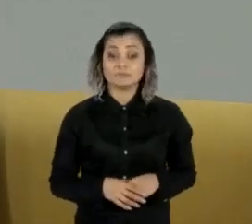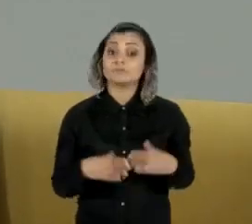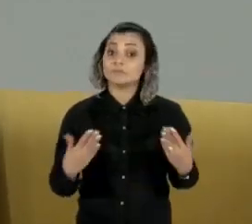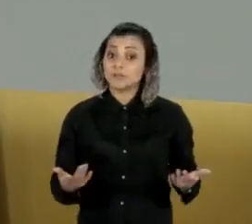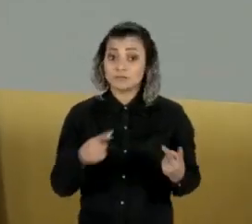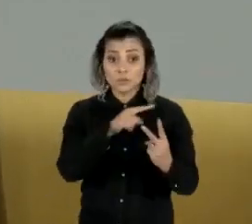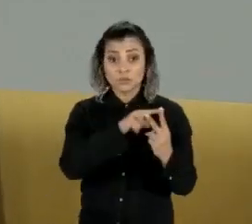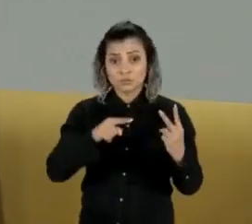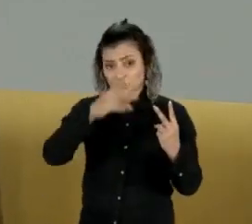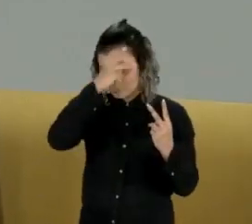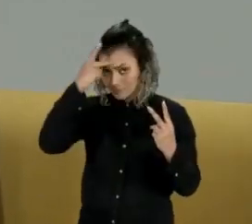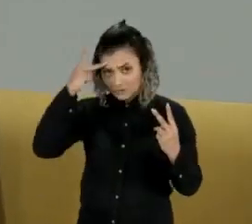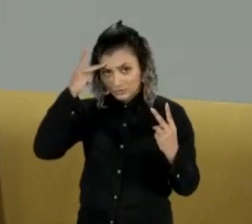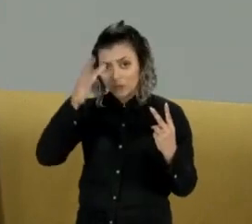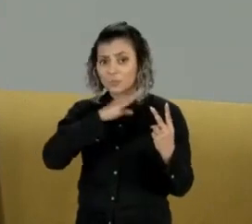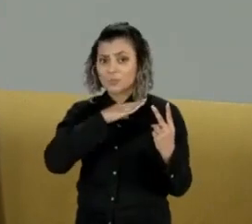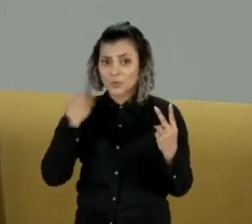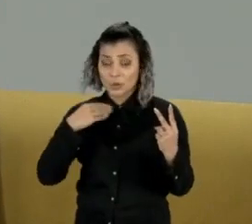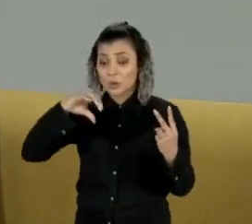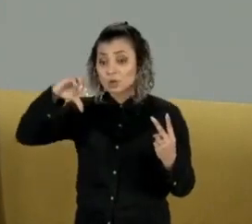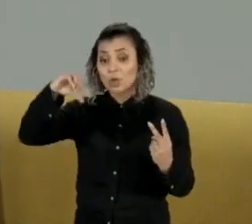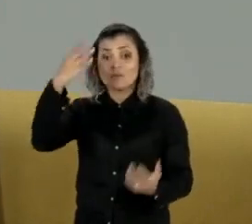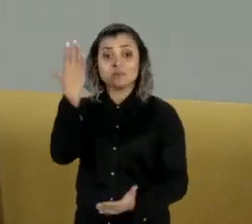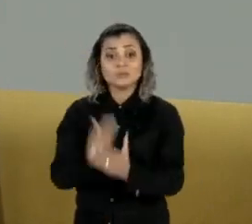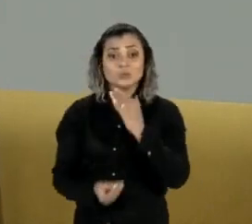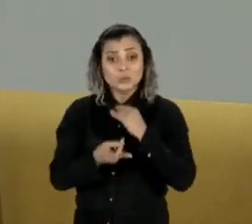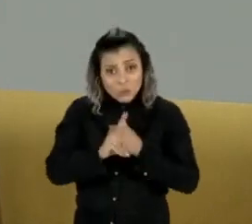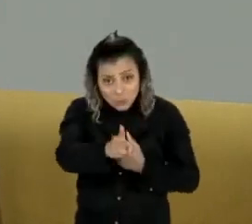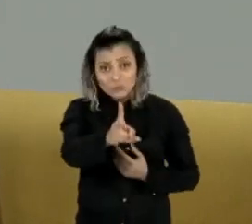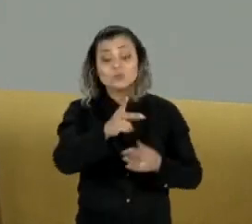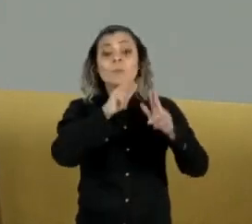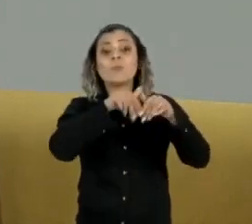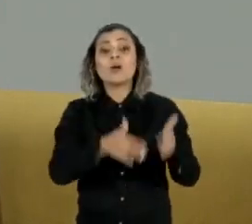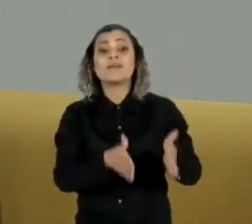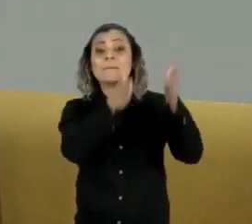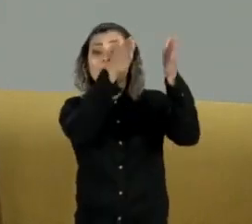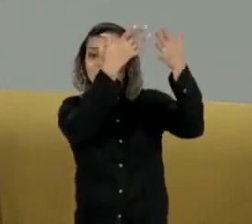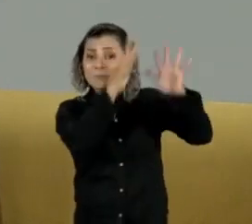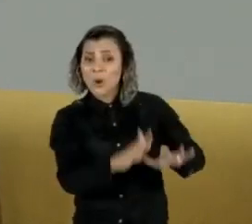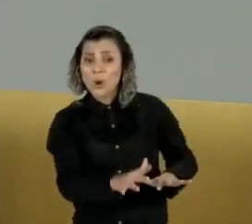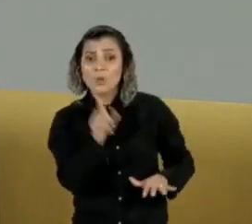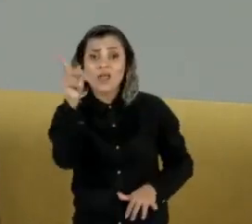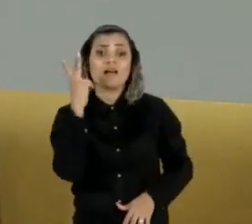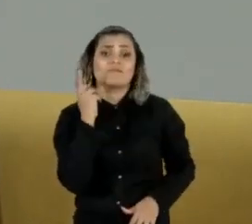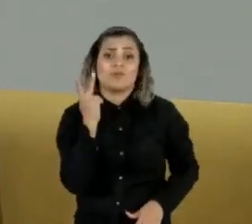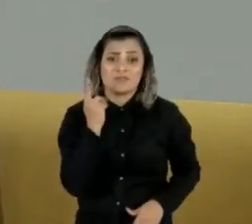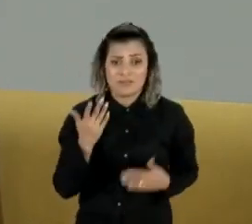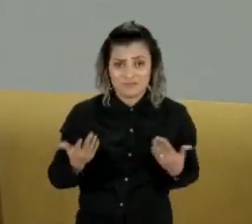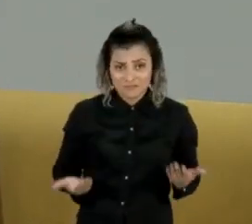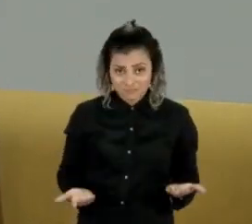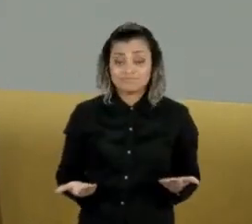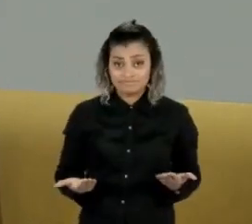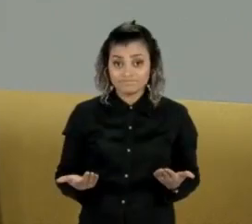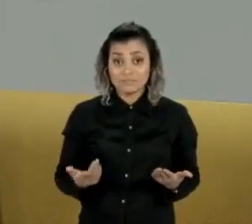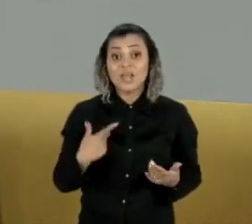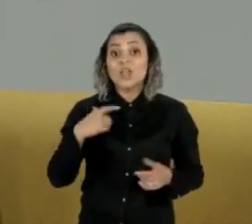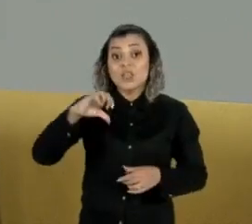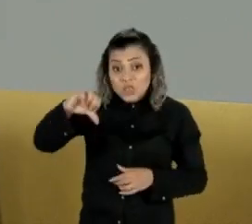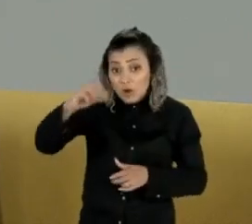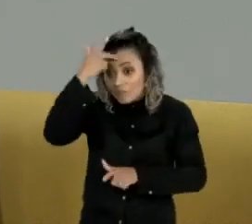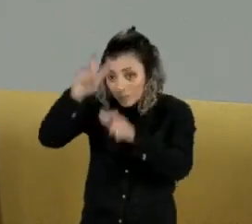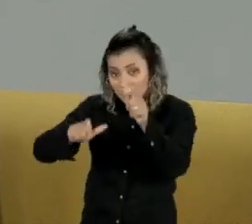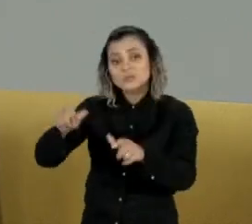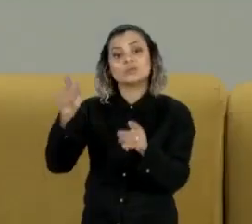2 pessoas morreram e 9 estão desaparecidas no desabamento do prédio residencial em Fortaleza. E outras 9